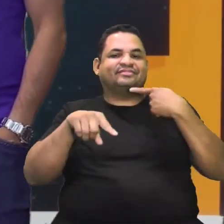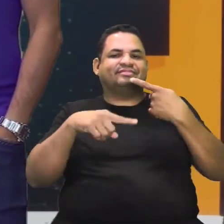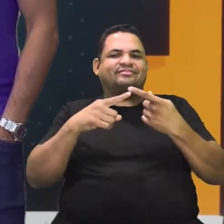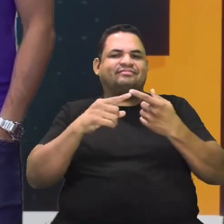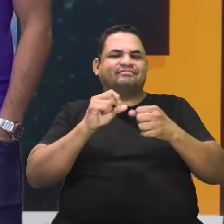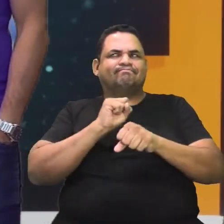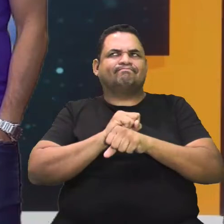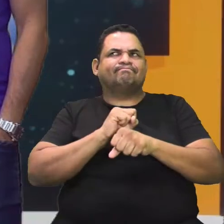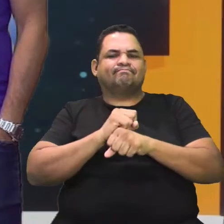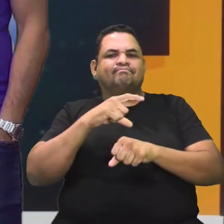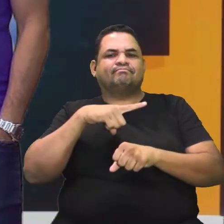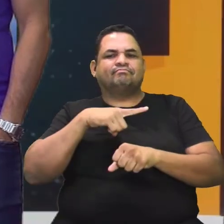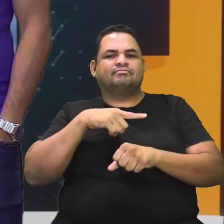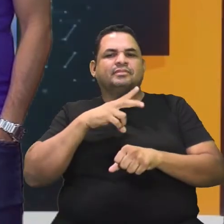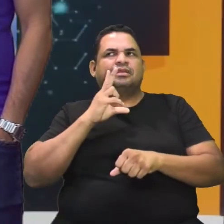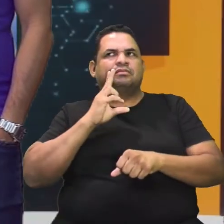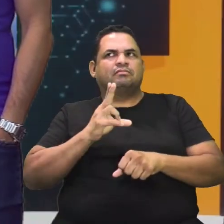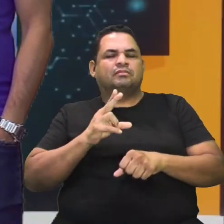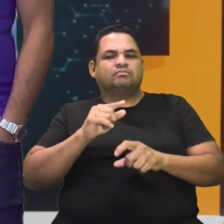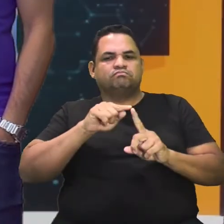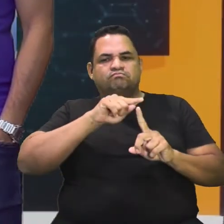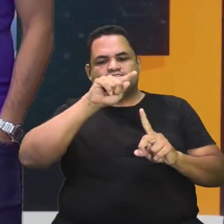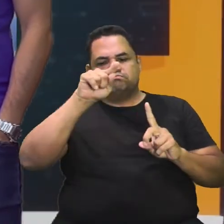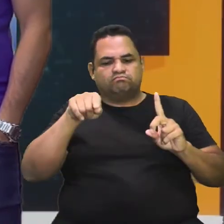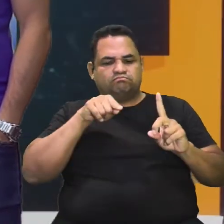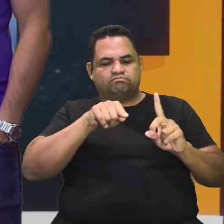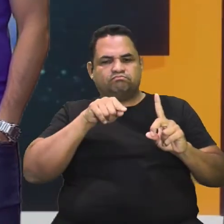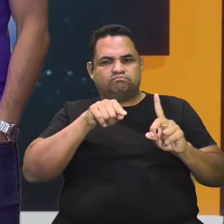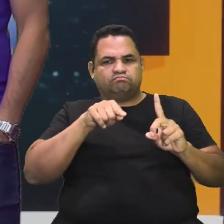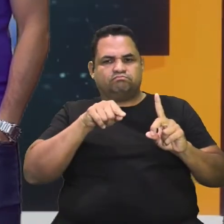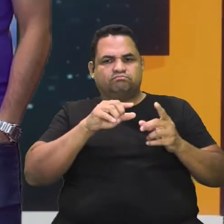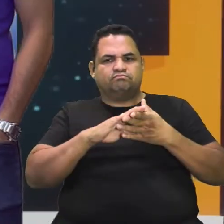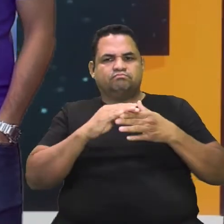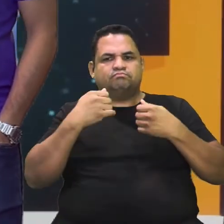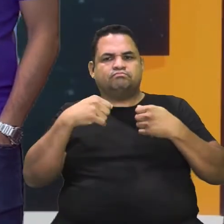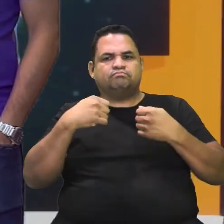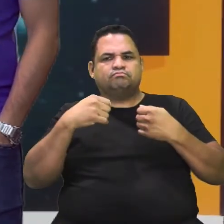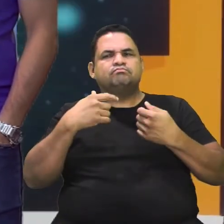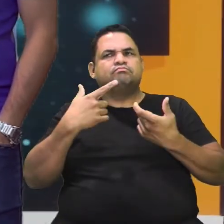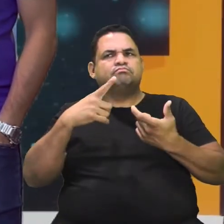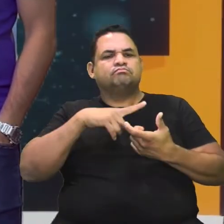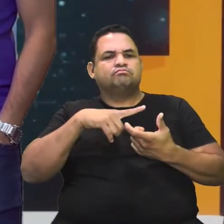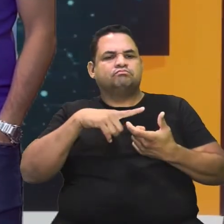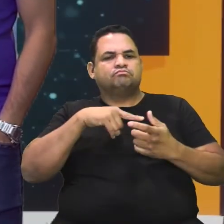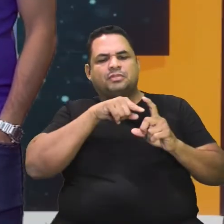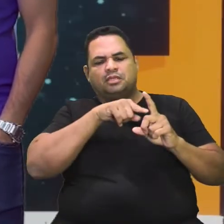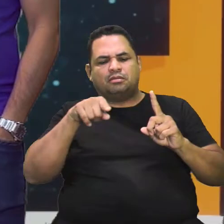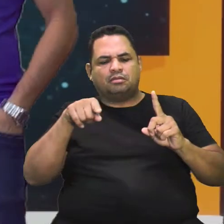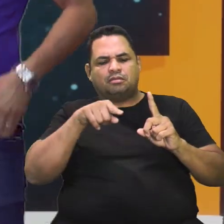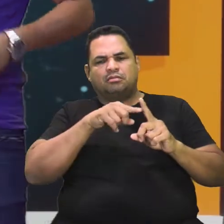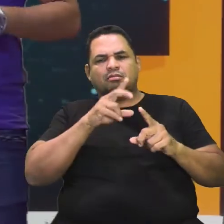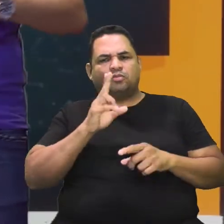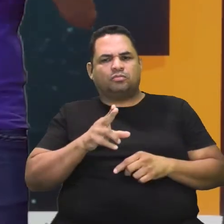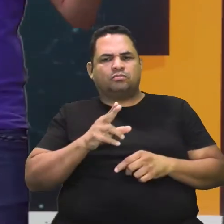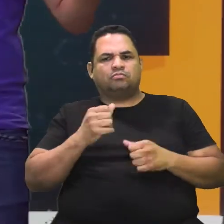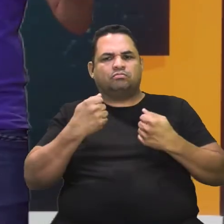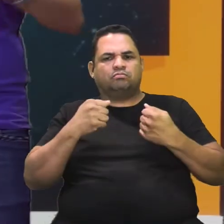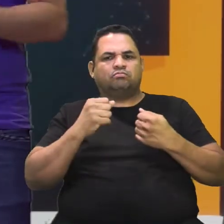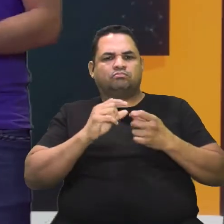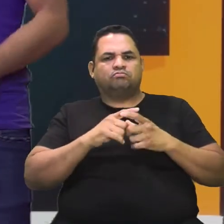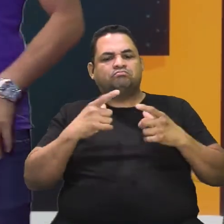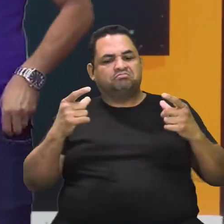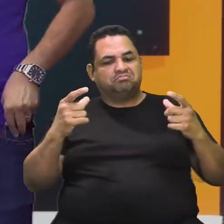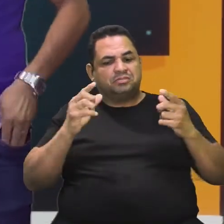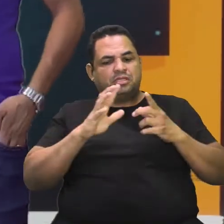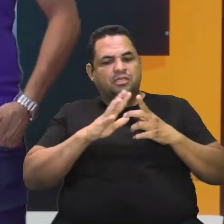Tá, mas peraí. Se tem o mesmo centro, automaticamente elas têm que ter o mesmo raio? Não necessariamente. Então pode ser uma ter maior.